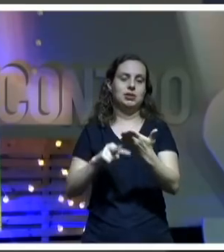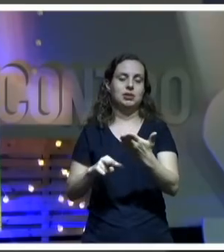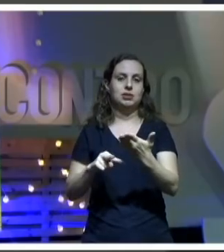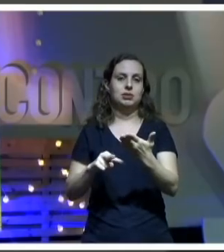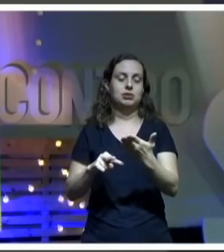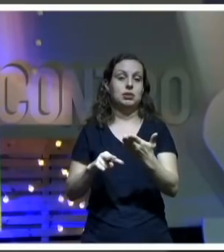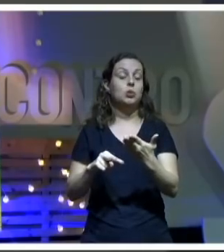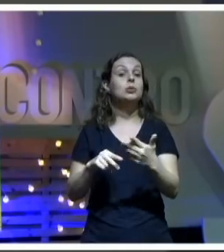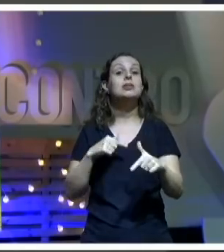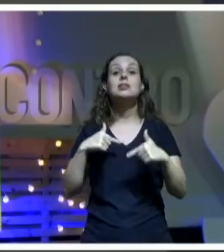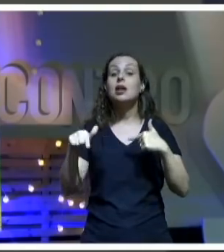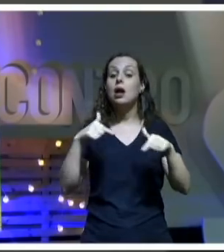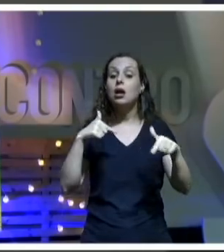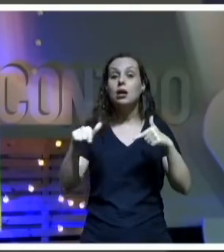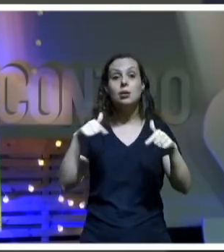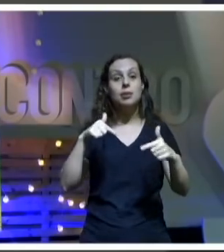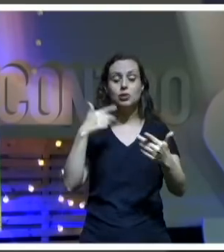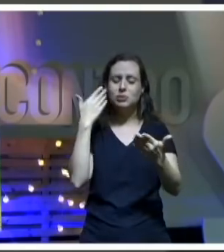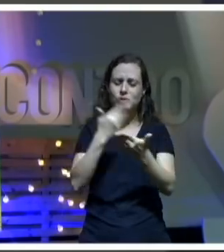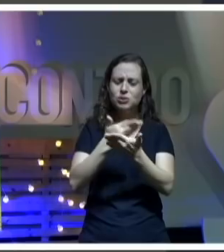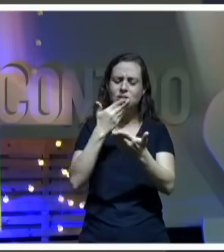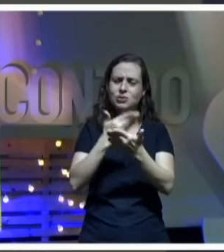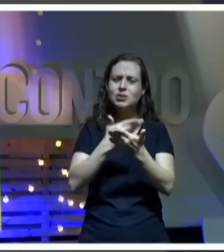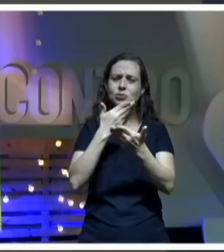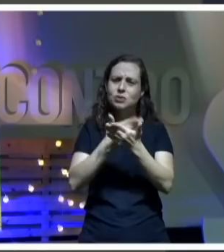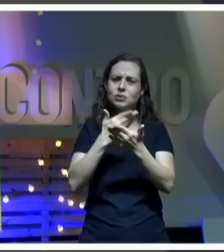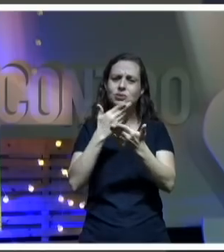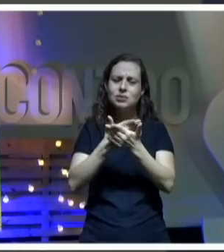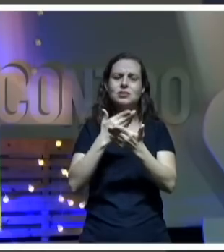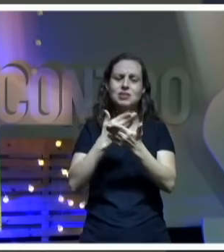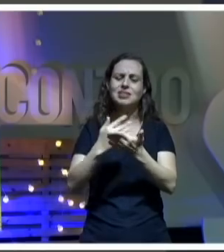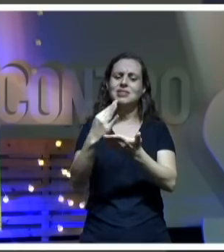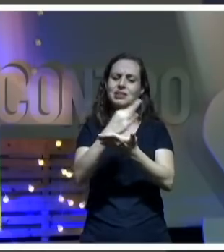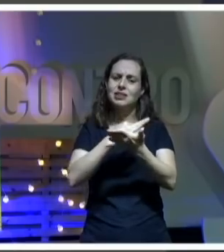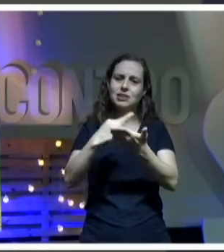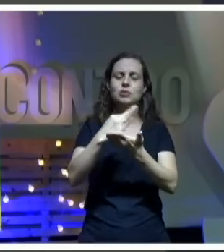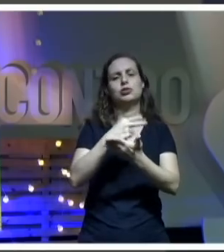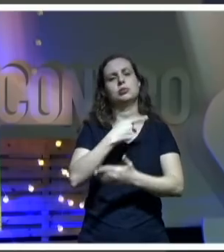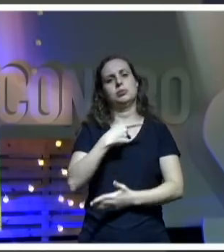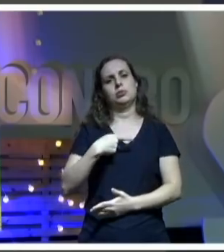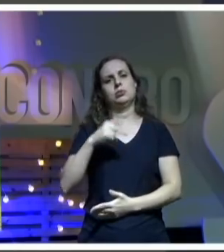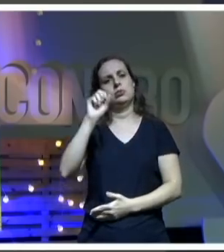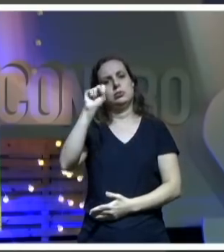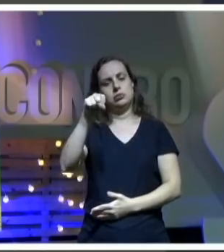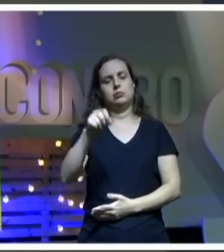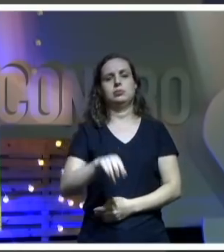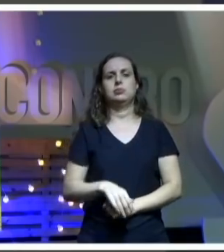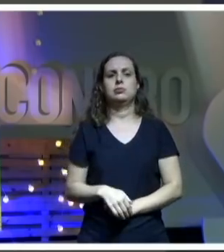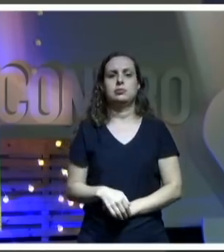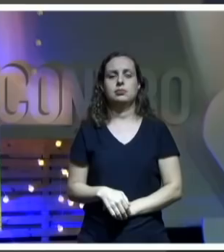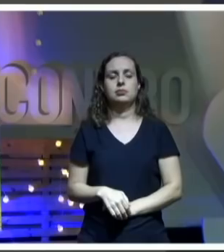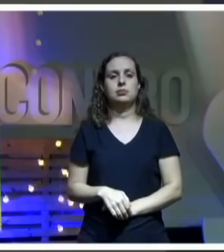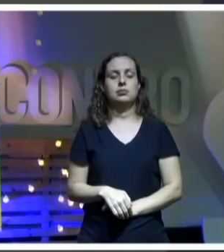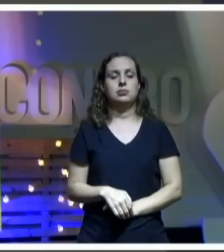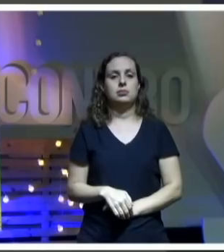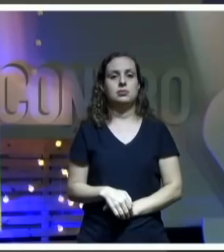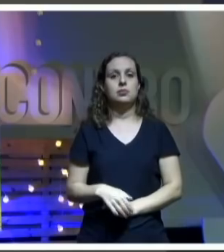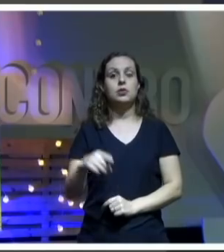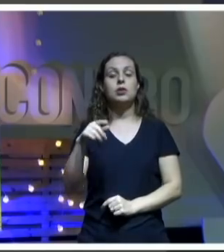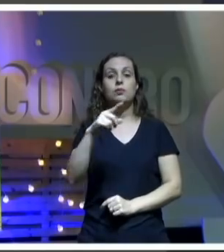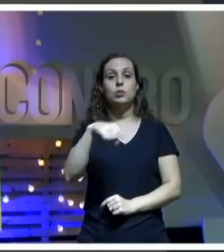trabalho é isso trabalho doutrinário teológico você tem que ter companheiros